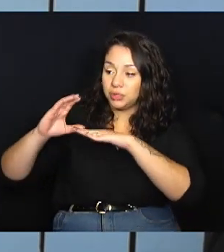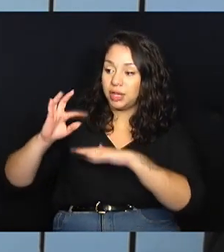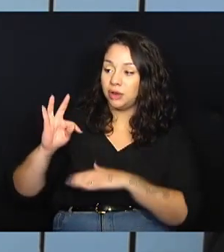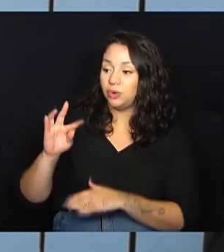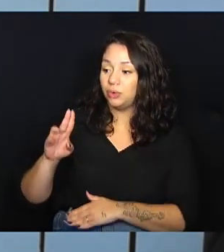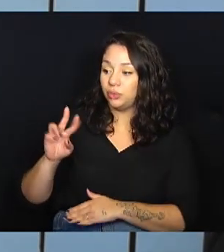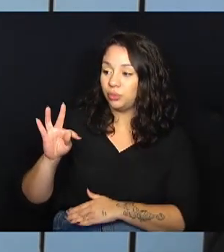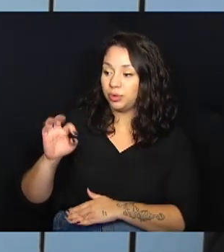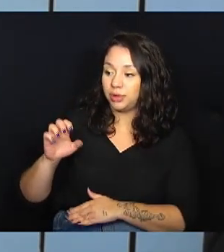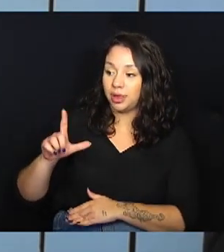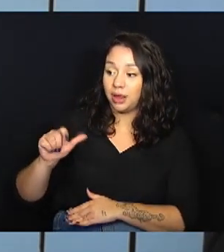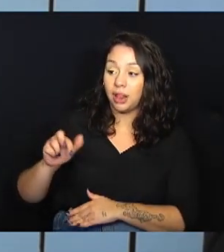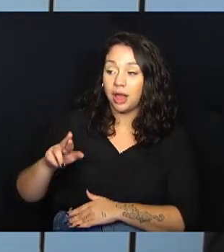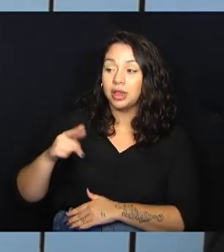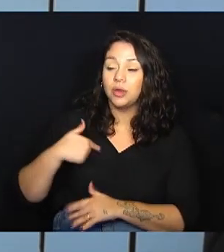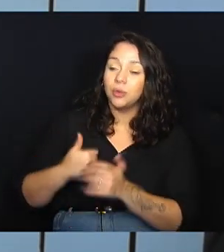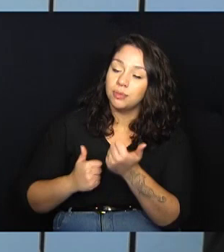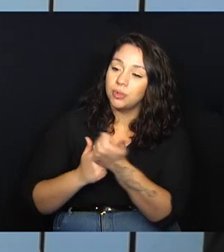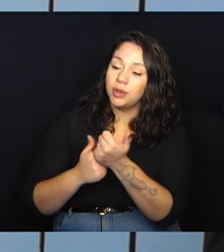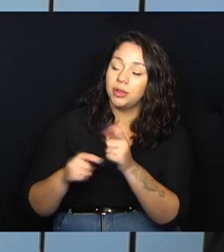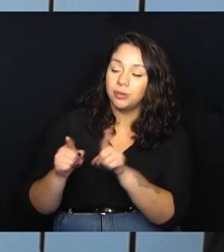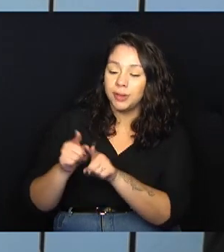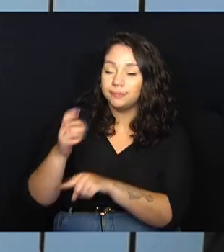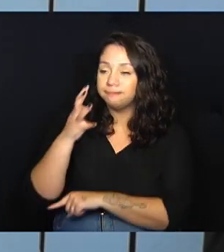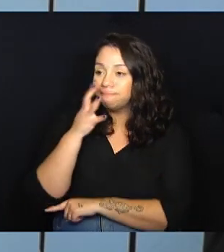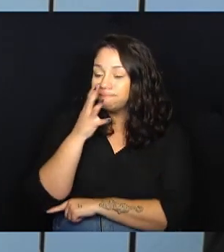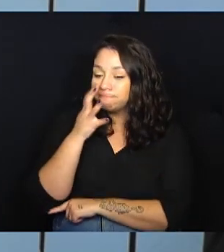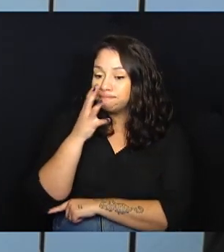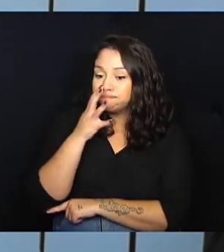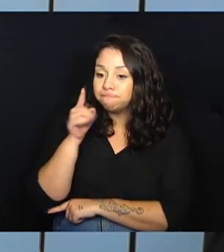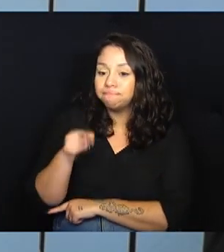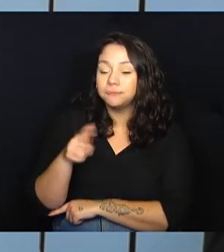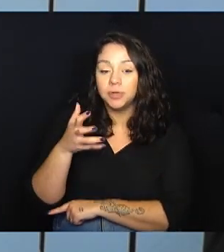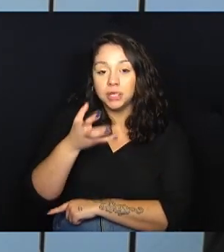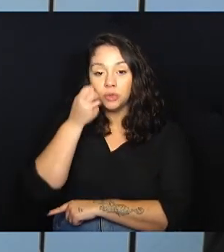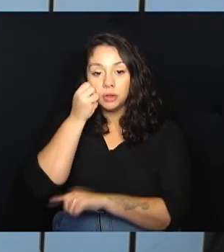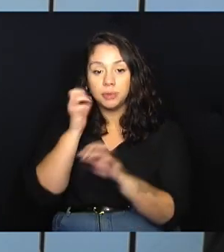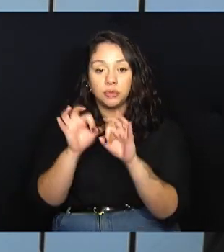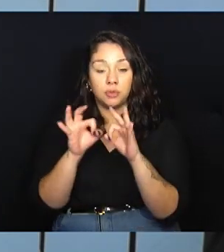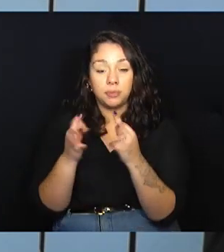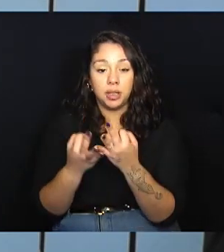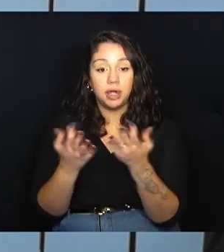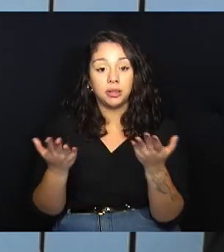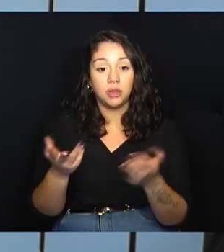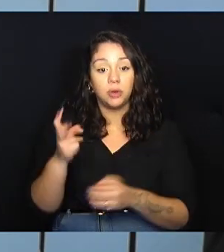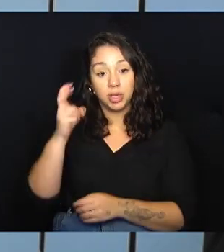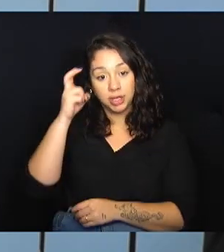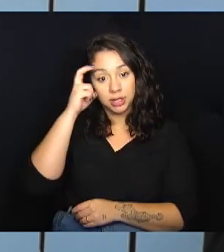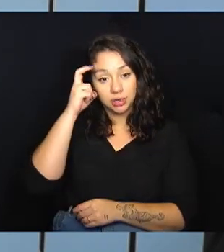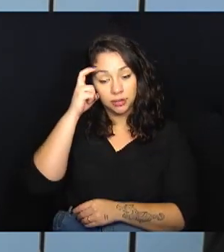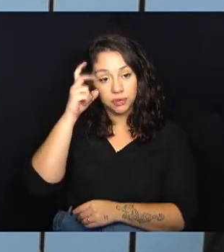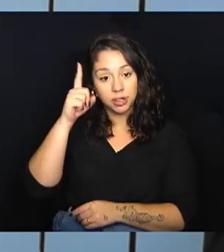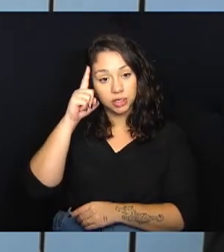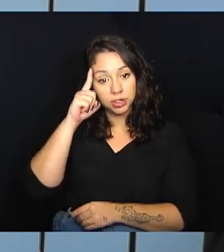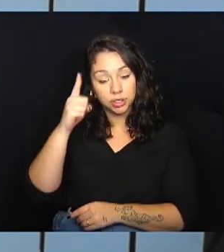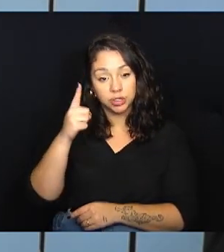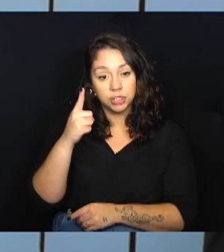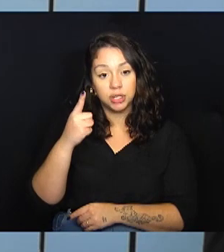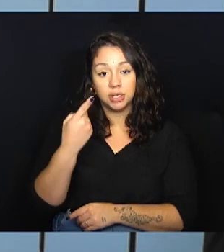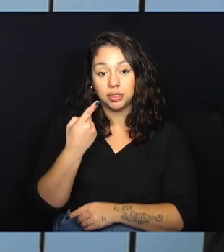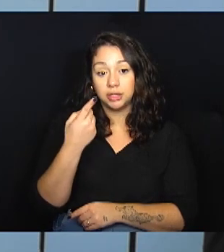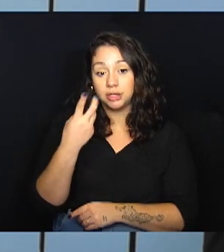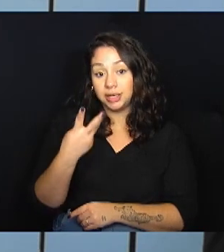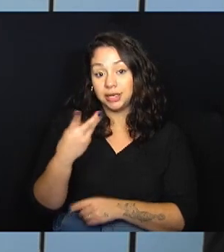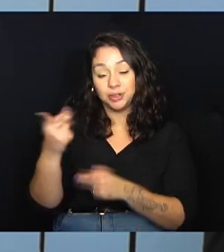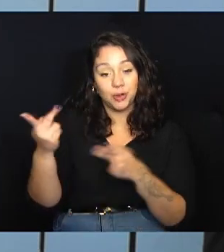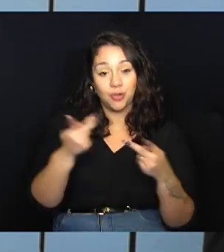apoiei e admirei, né, esse acolhimento familiar. Então, na quinta-feira, dia 13, convido a todos,